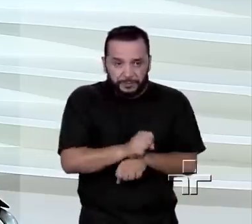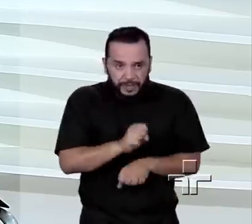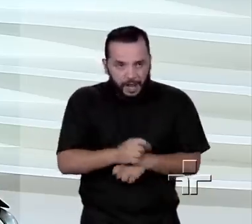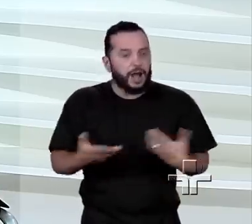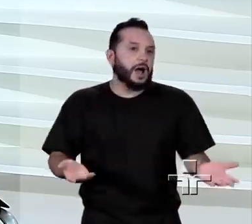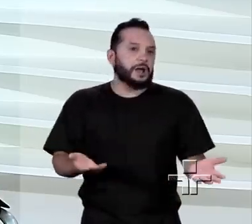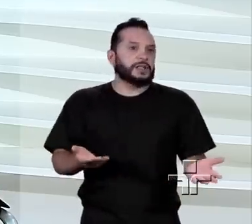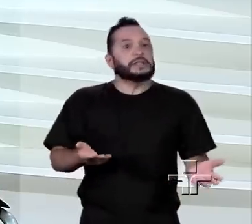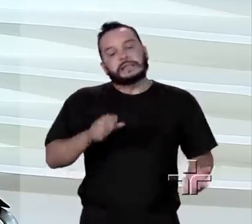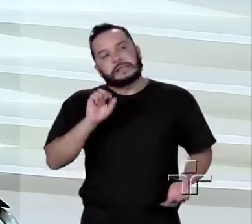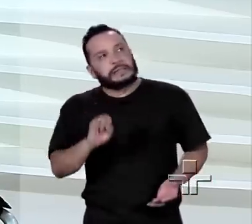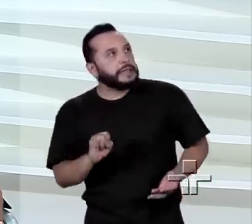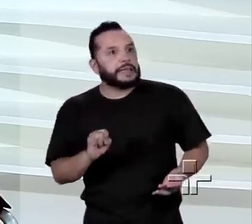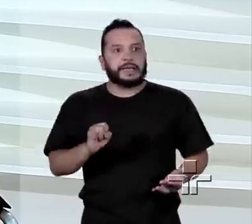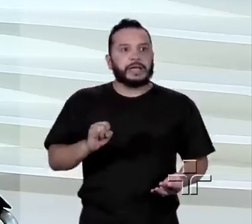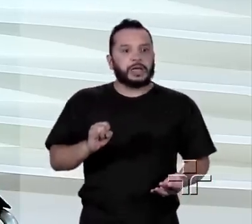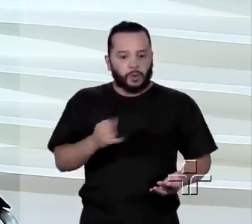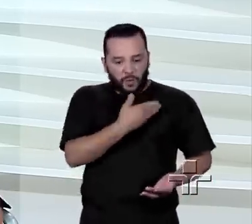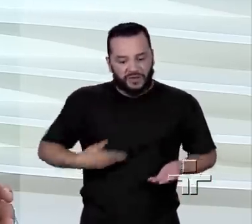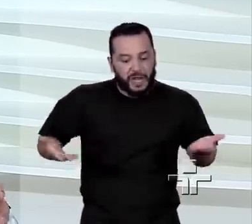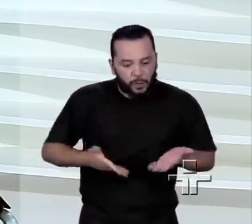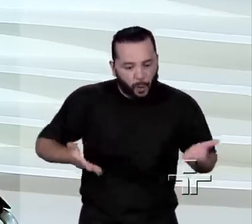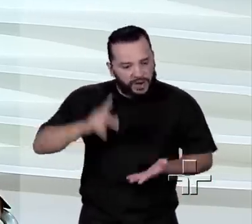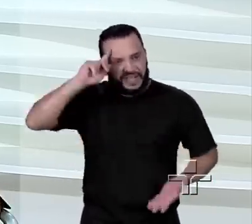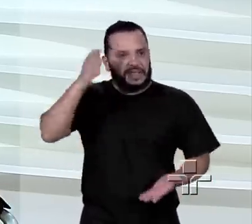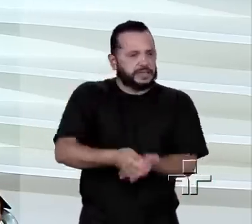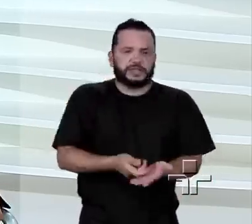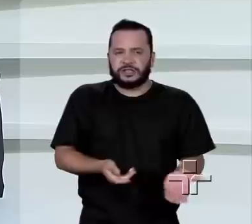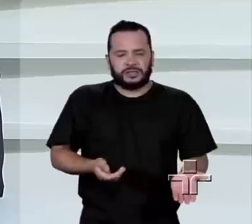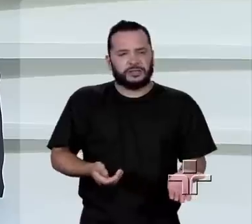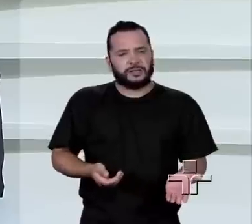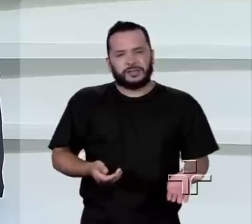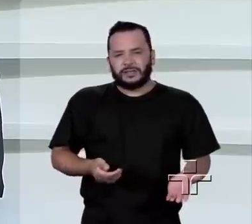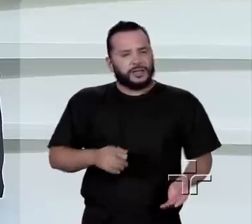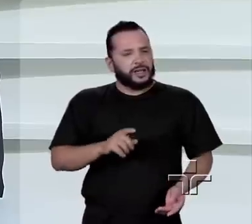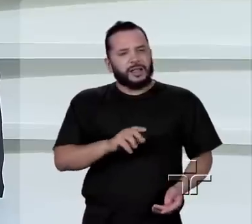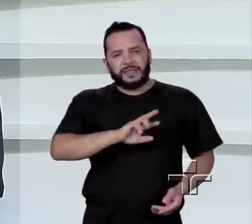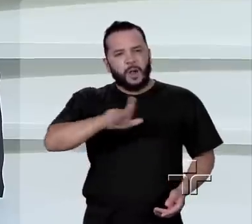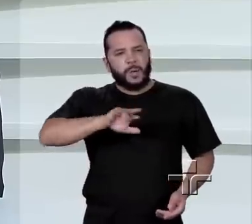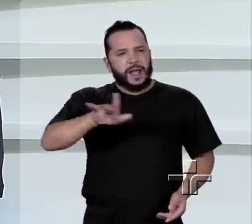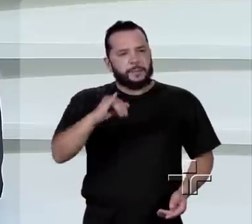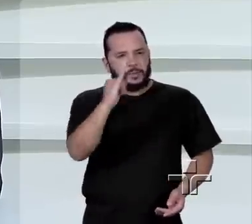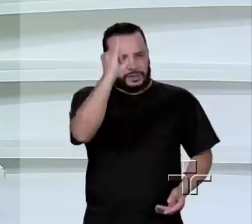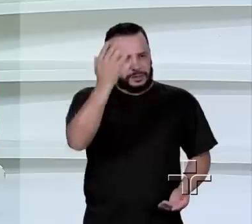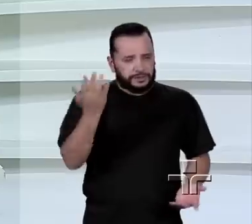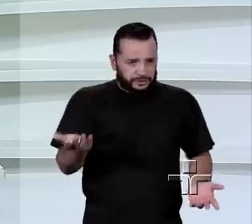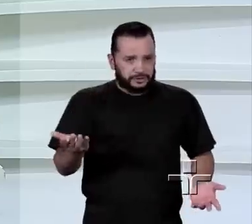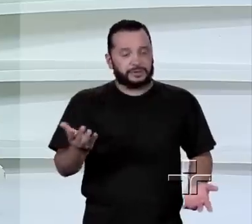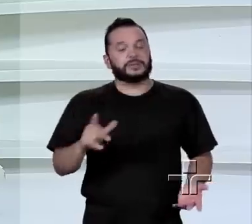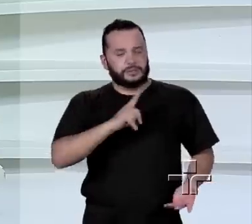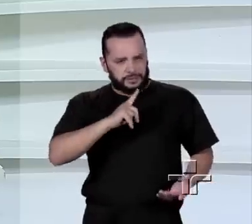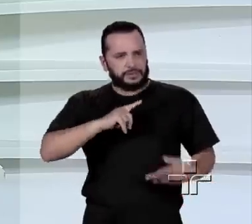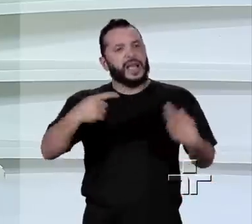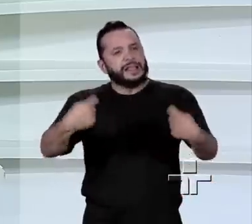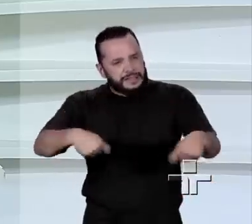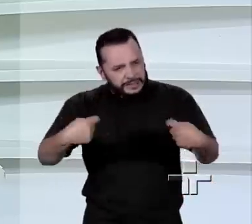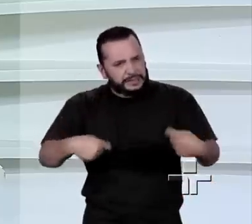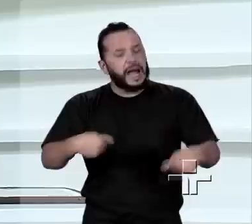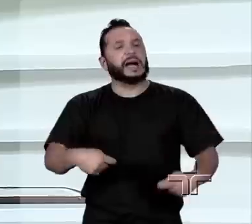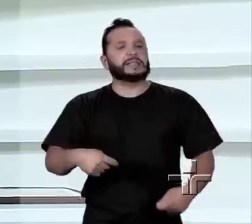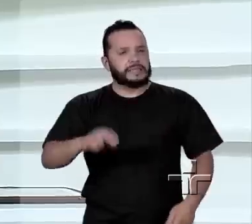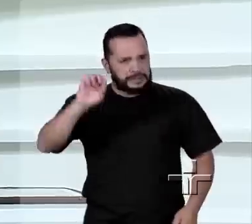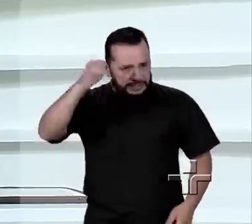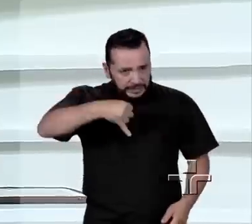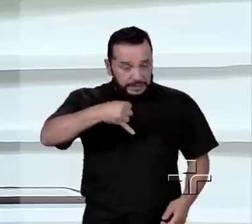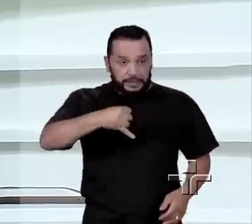ainda está, isso não é de menor relevância. A necessidade existe, um plano